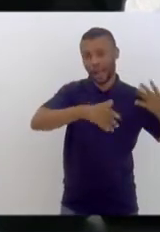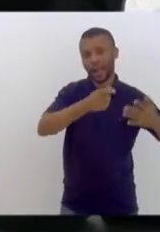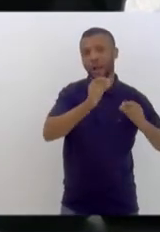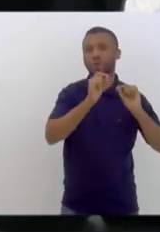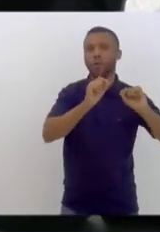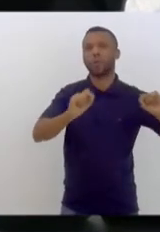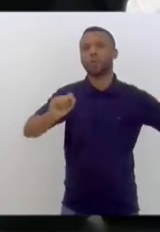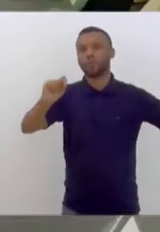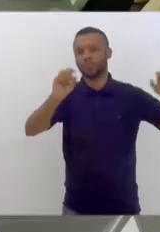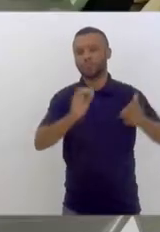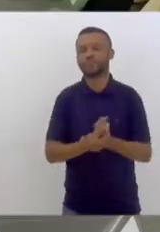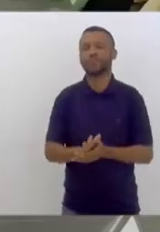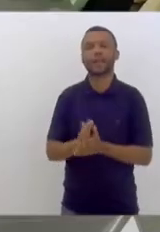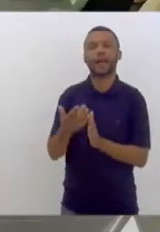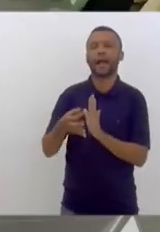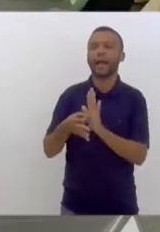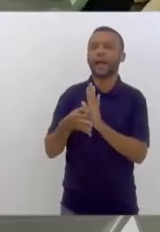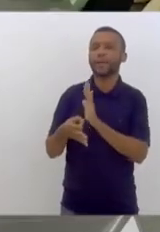Sim. A emenda número